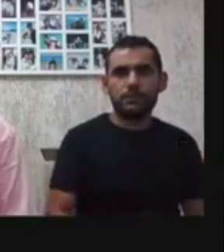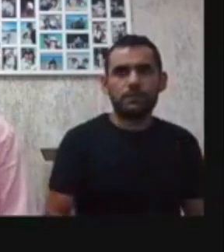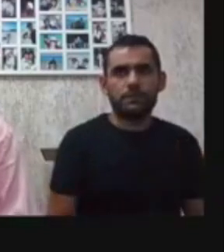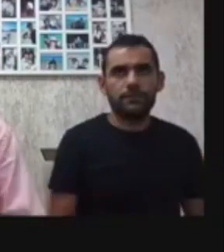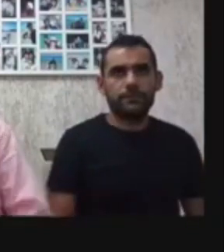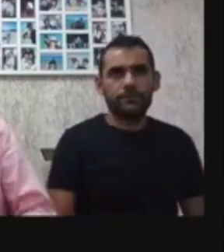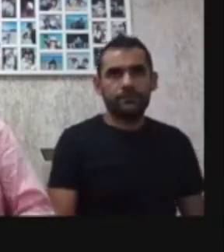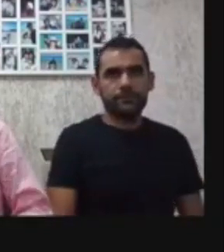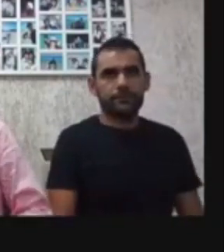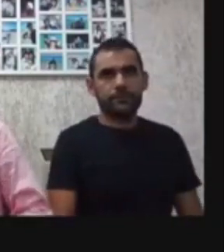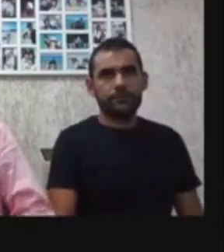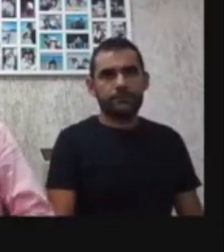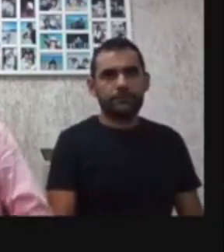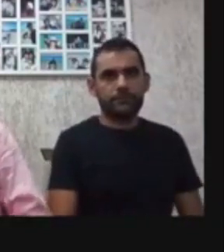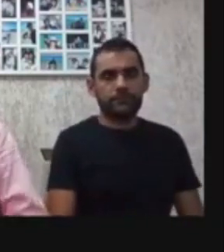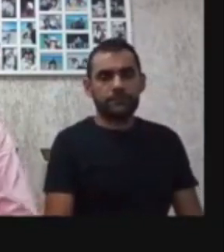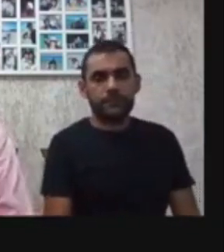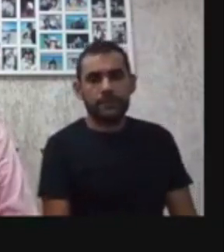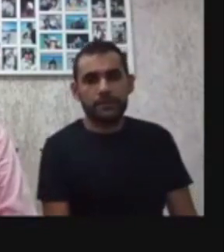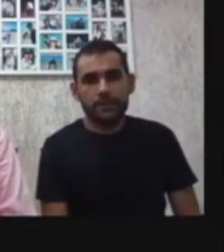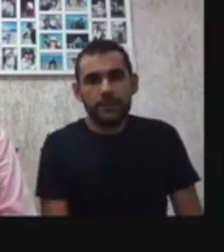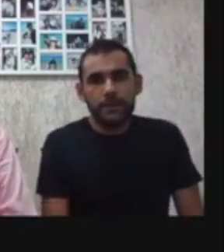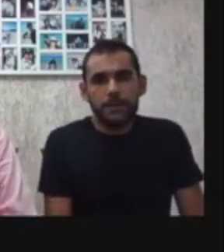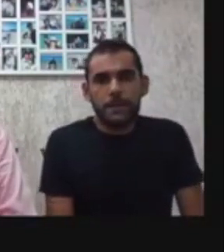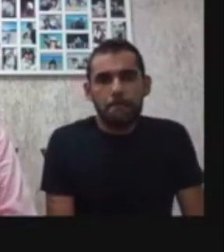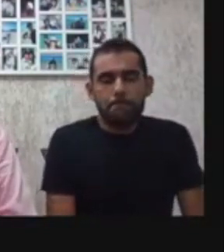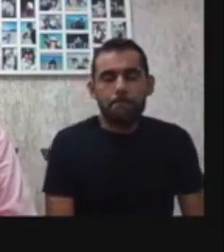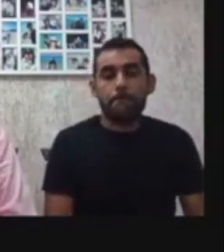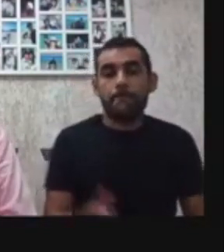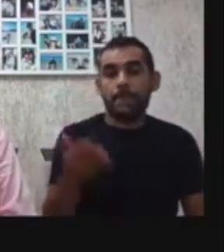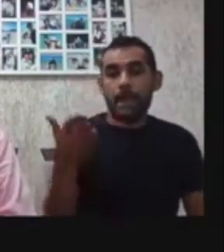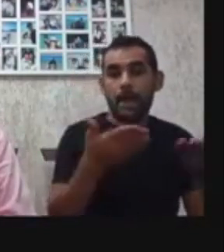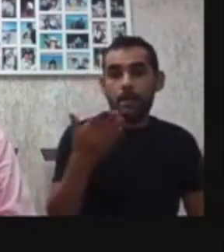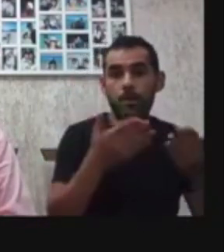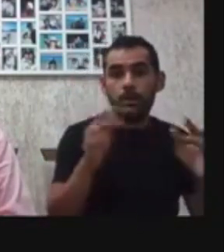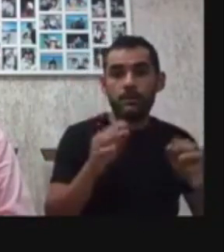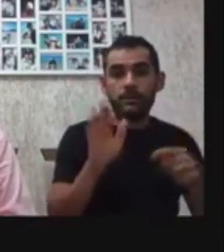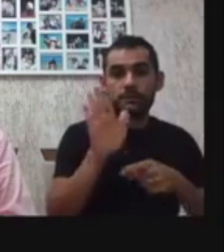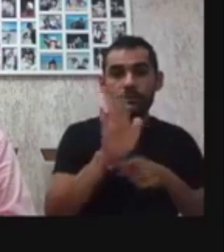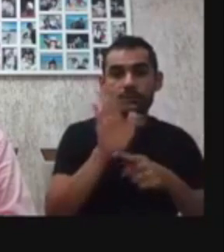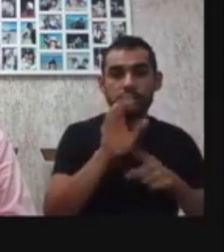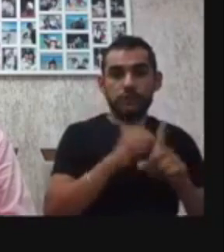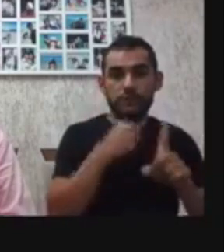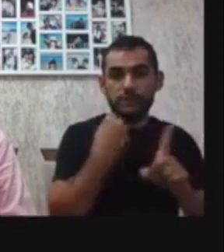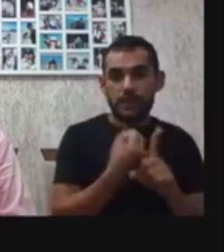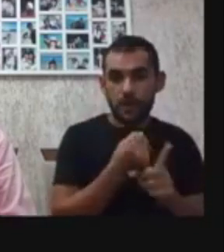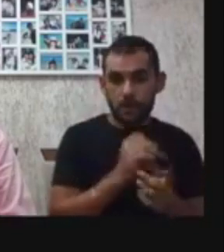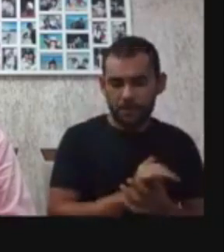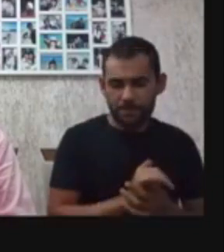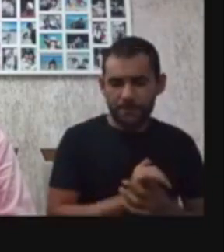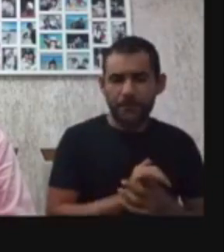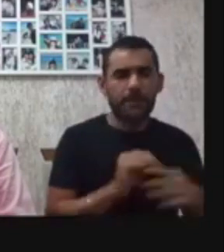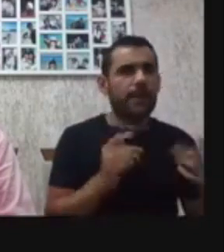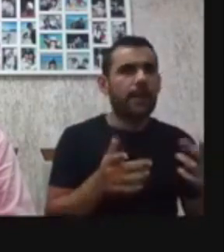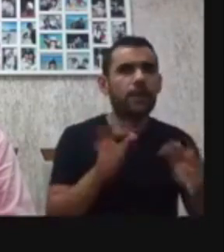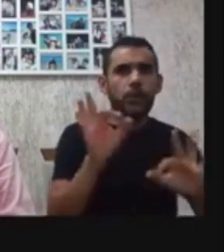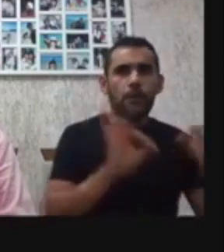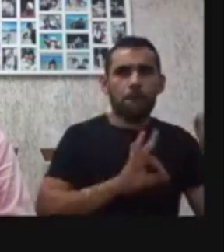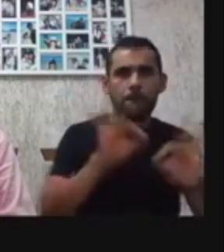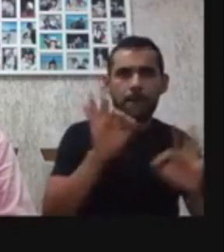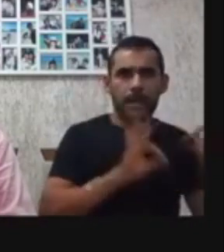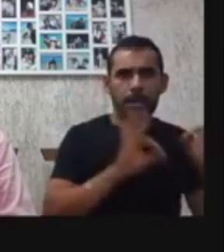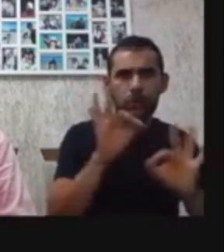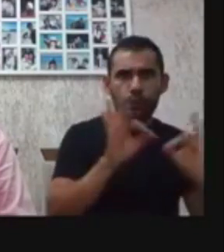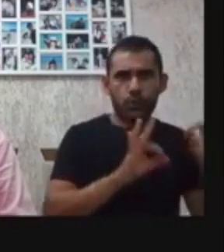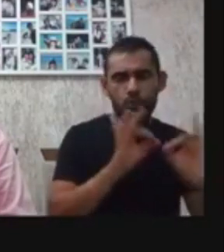razão. Candidato, falando um pouquinho agora de assistência social. O senhor fala aqui no seu plano que você vai buscar